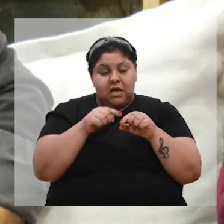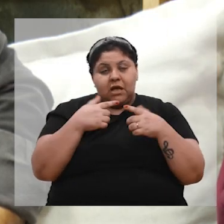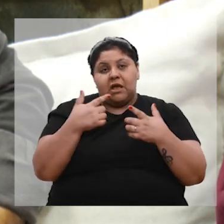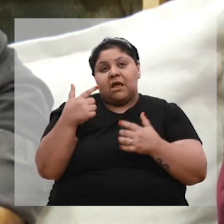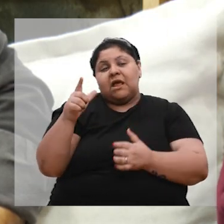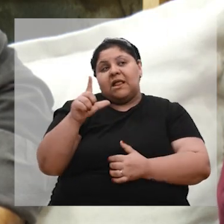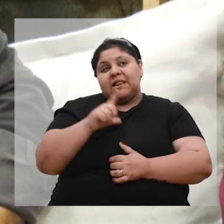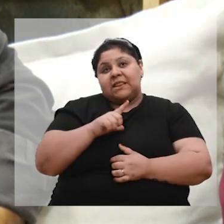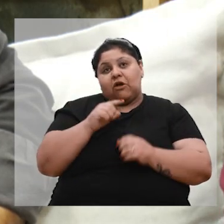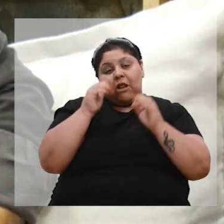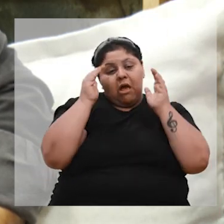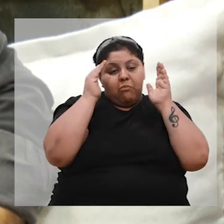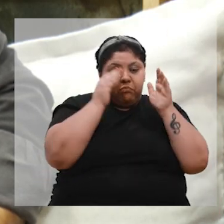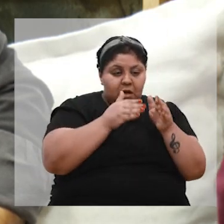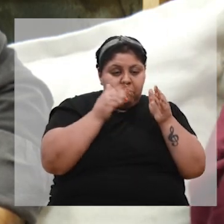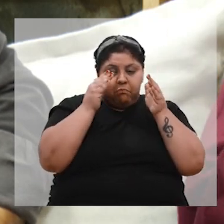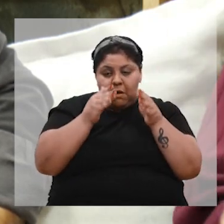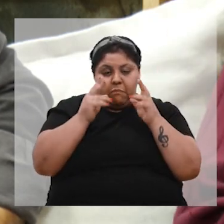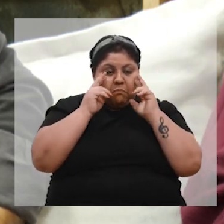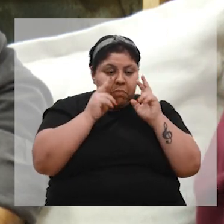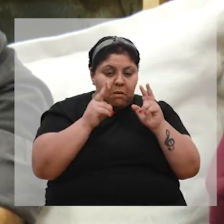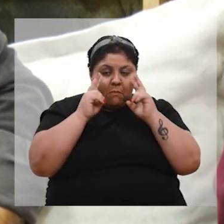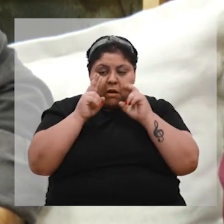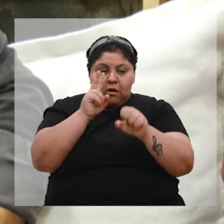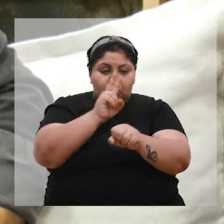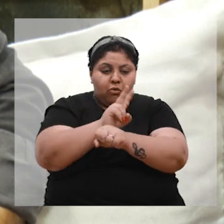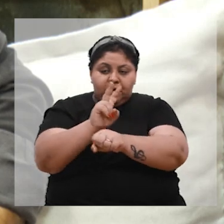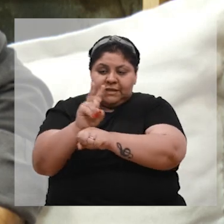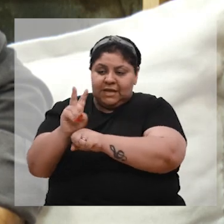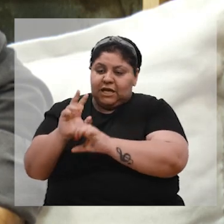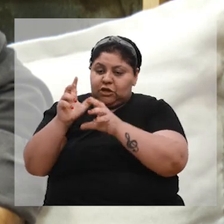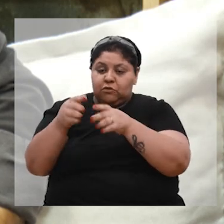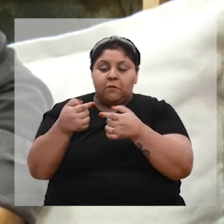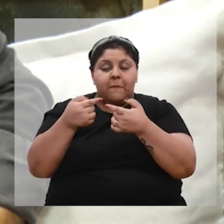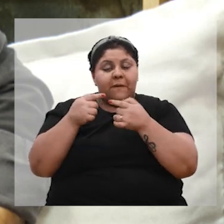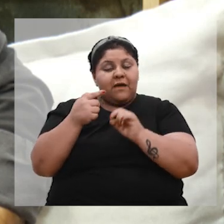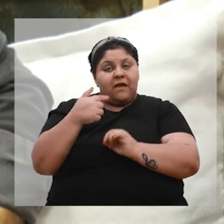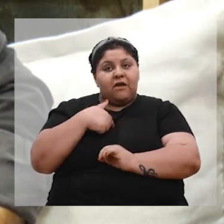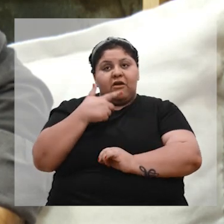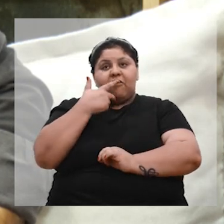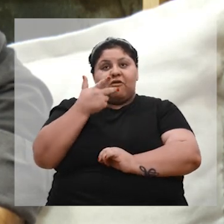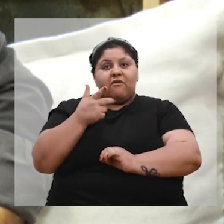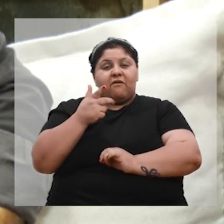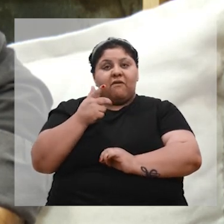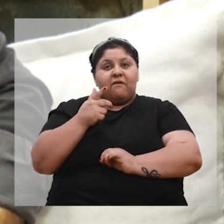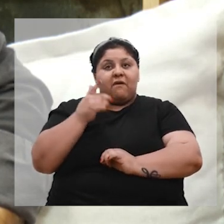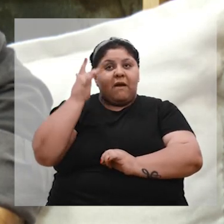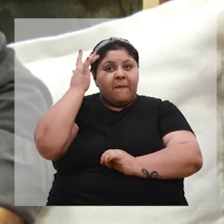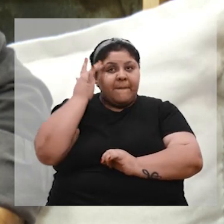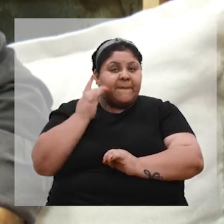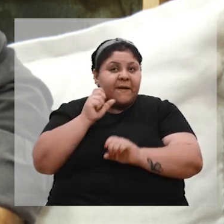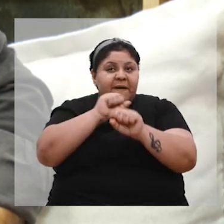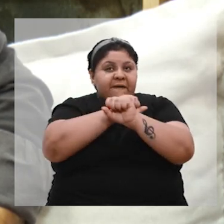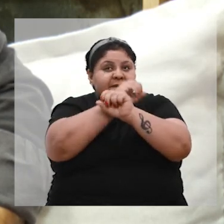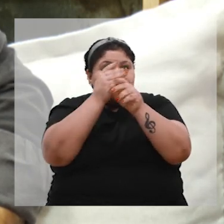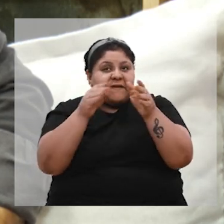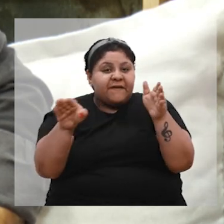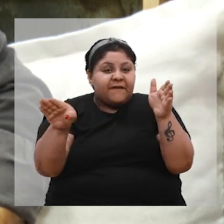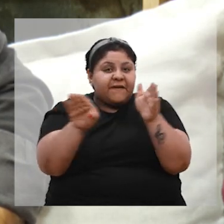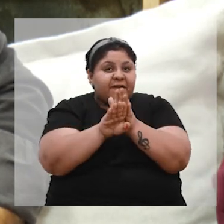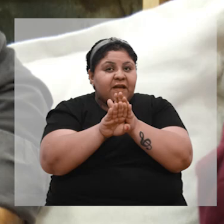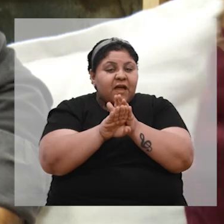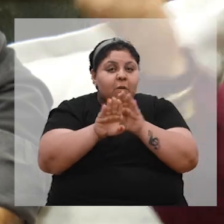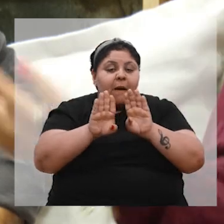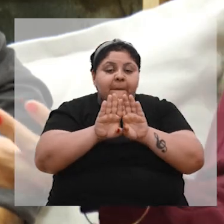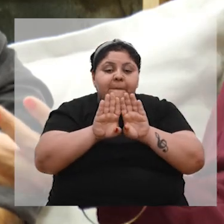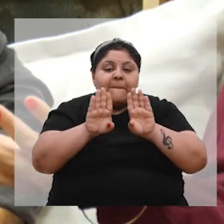coisas. A gente tem que olhar isso, tem que olhar aquilo, tem que cuidar desse lado. Mas eu dizia assim, amanhã de manhã, quando eu chegar